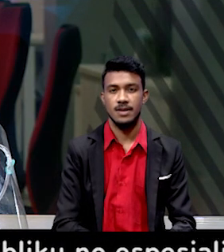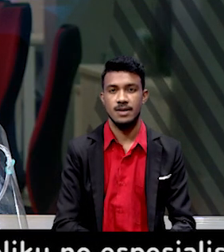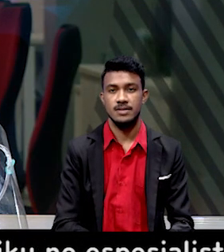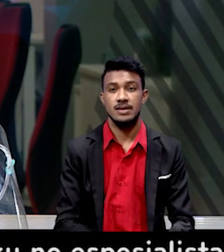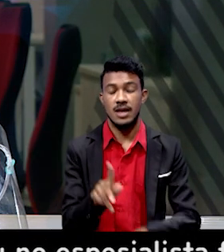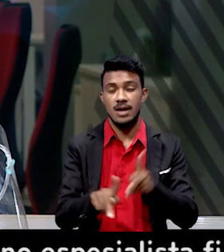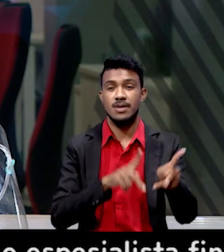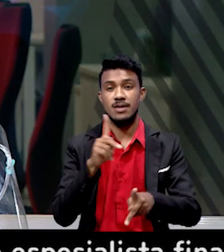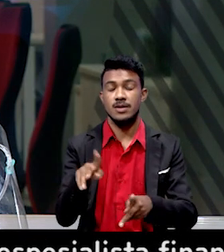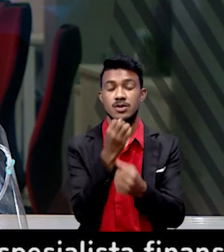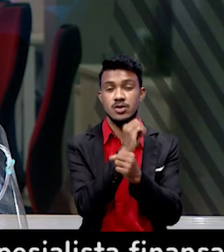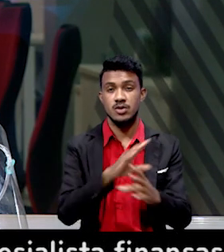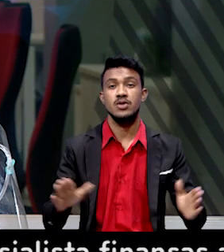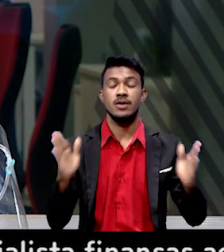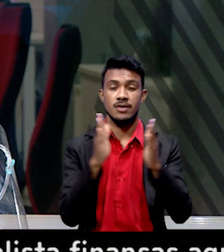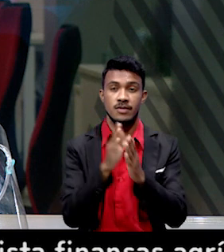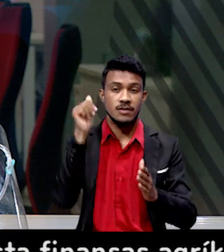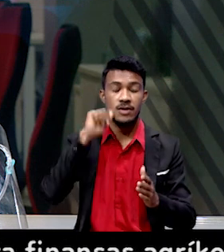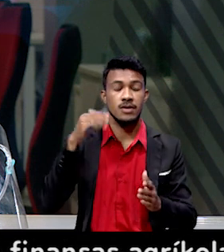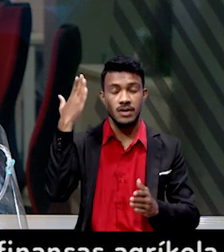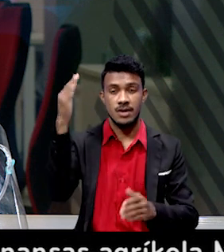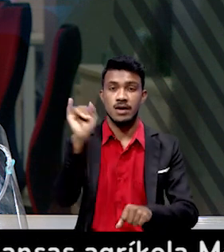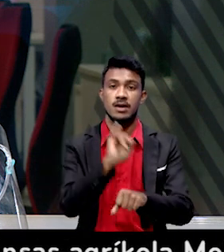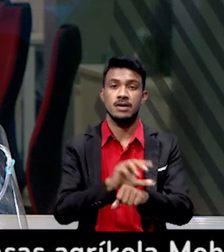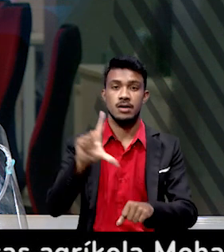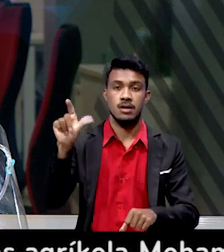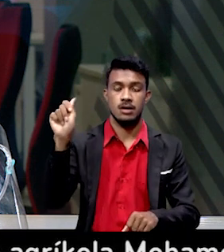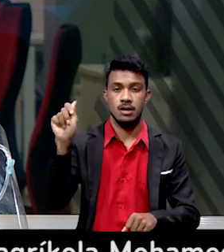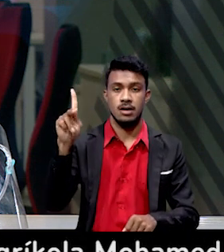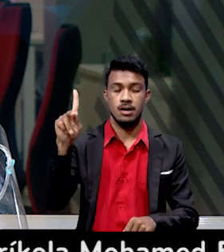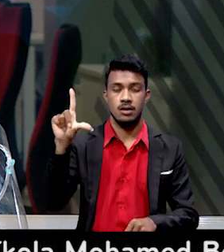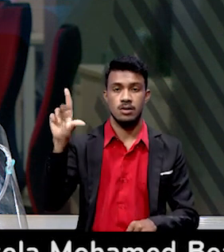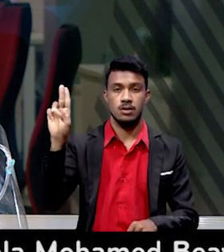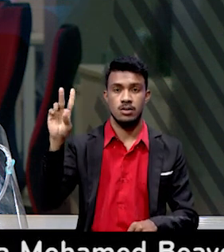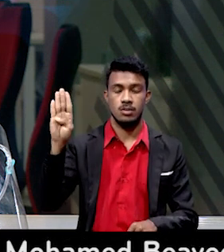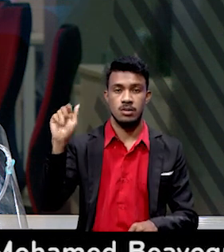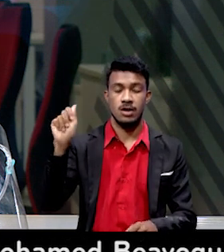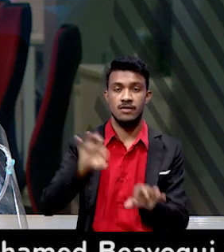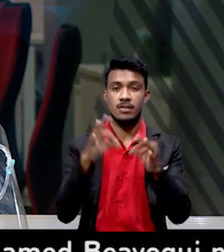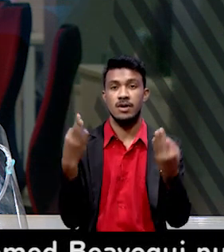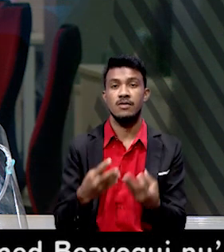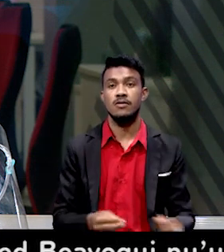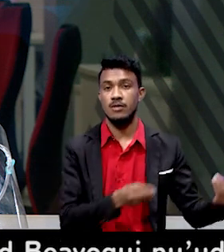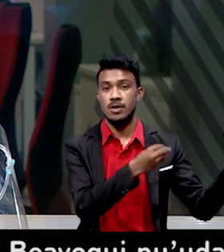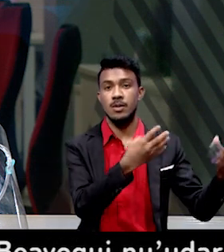Suspeito ne bedes confia sue stato na infeto e capela la clubar, família entrega ona ba penteli.